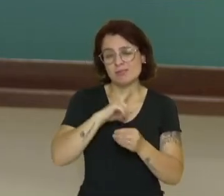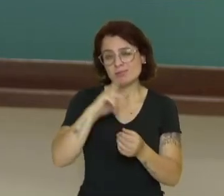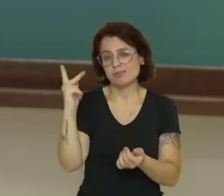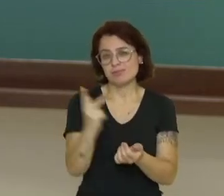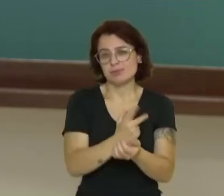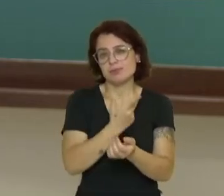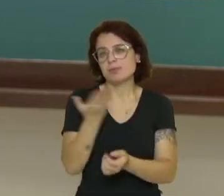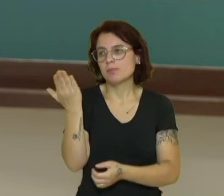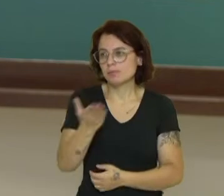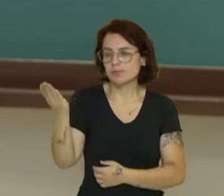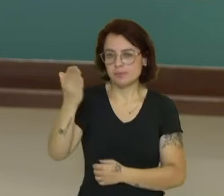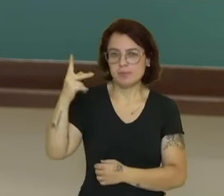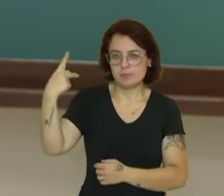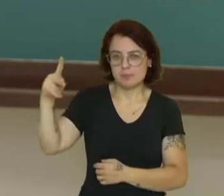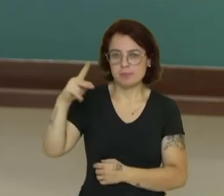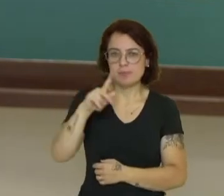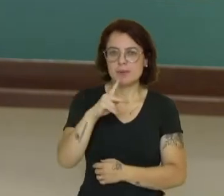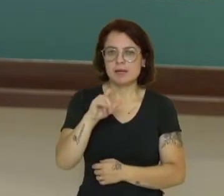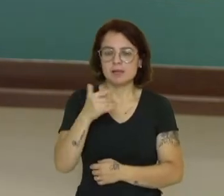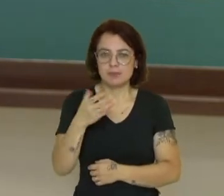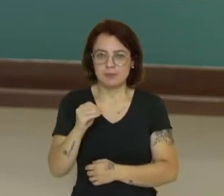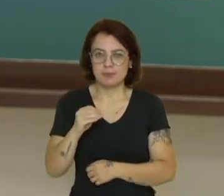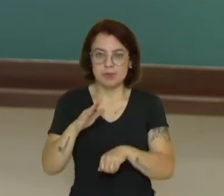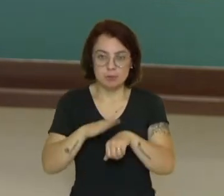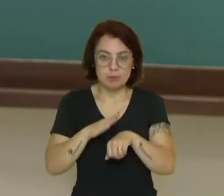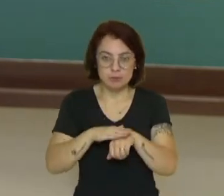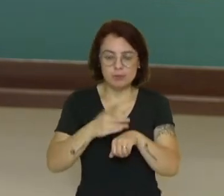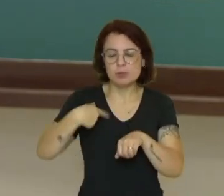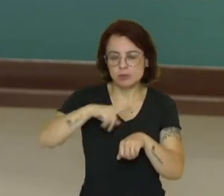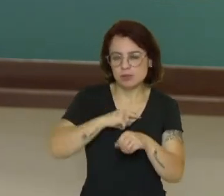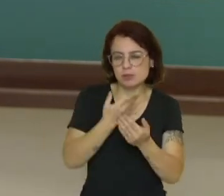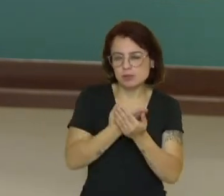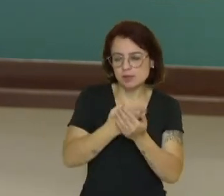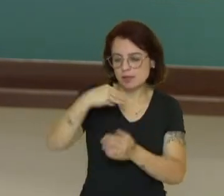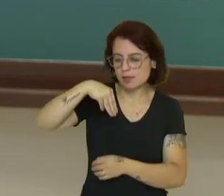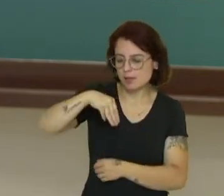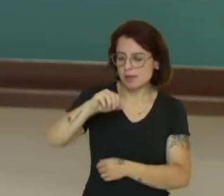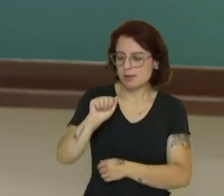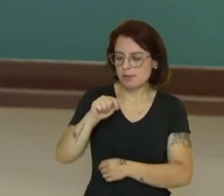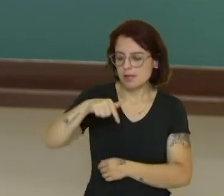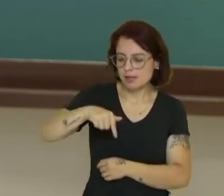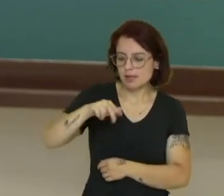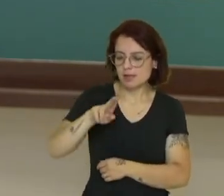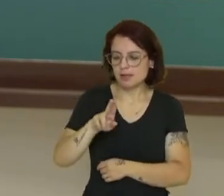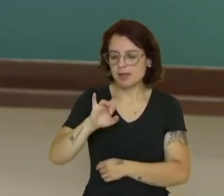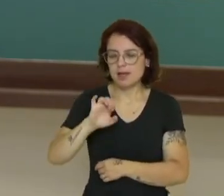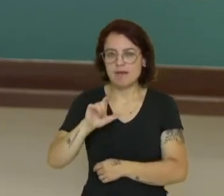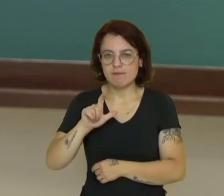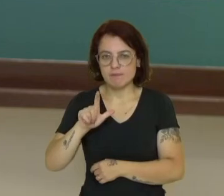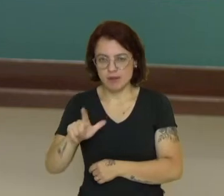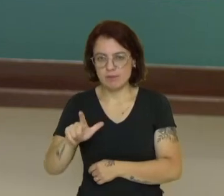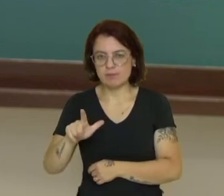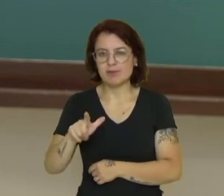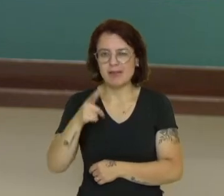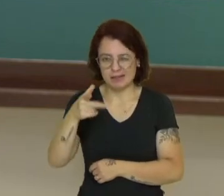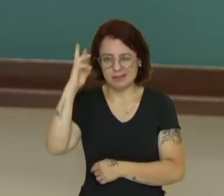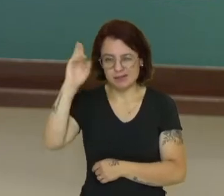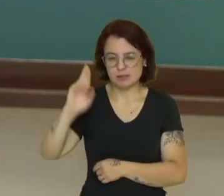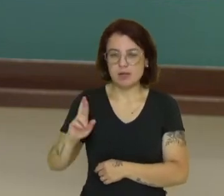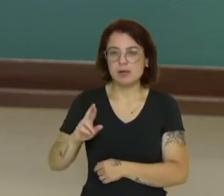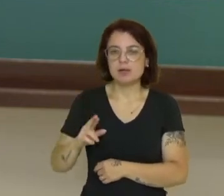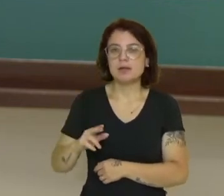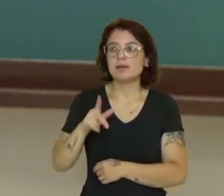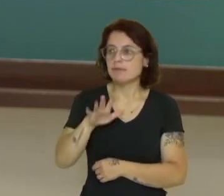a gente lembrar disso, porque quando a gente for estudar o Maquiavel, que é um filósofo político realista, ele vai